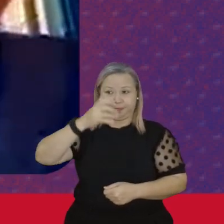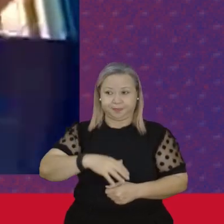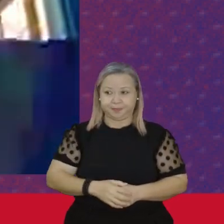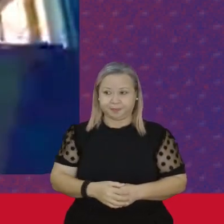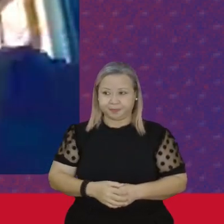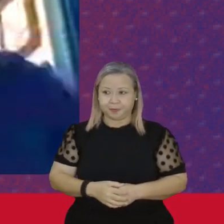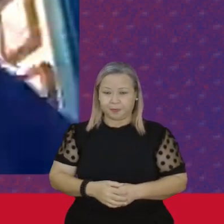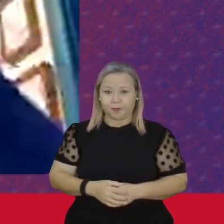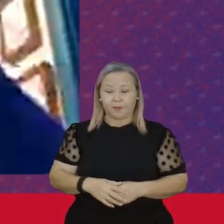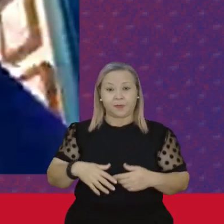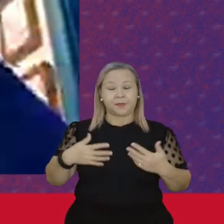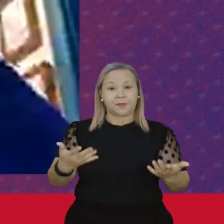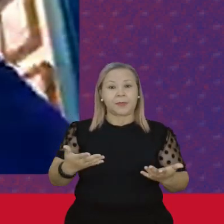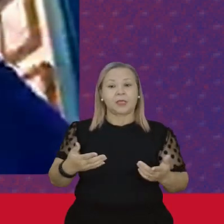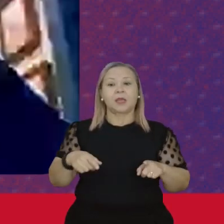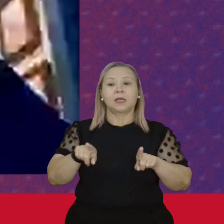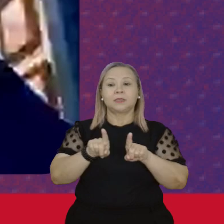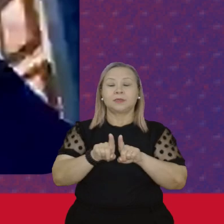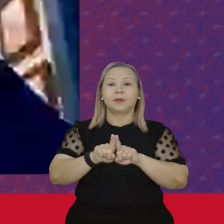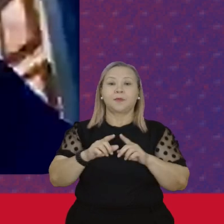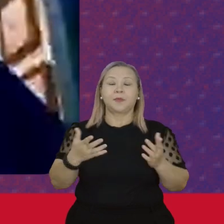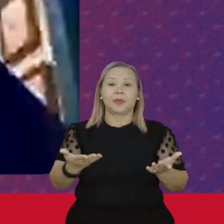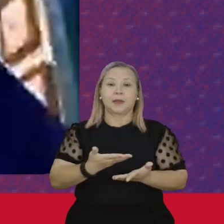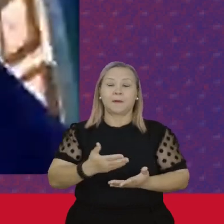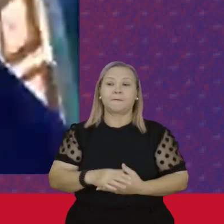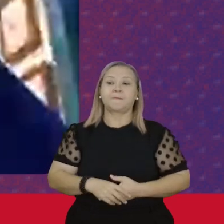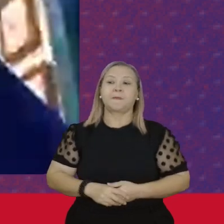assim nós vamos construir